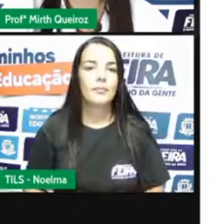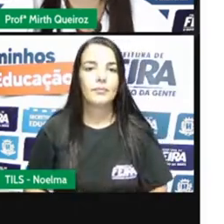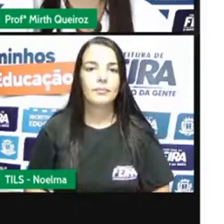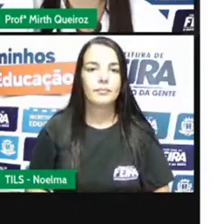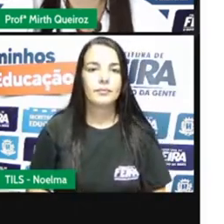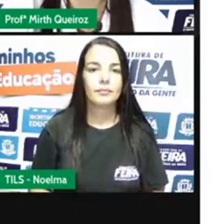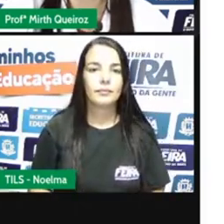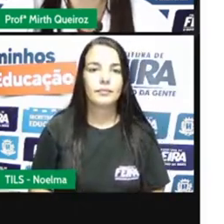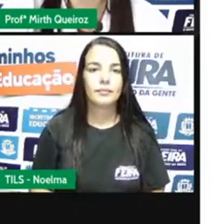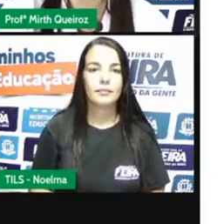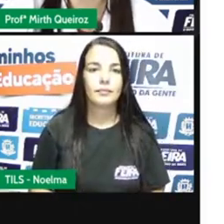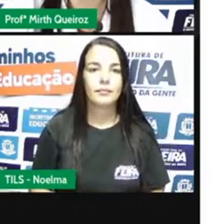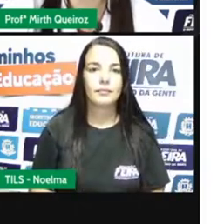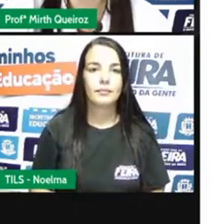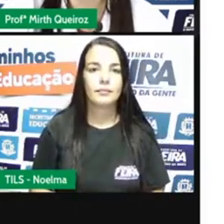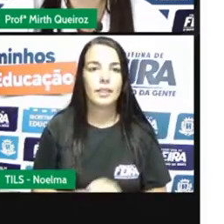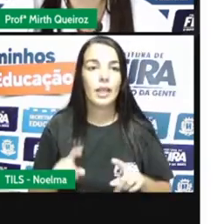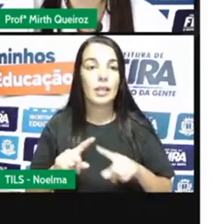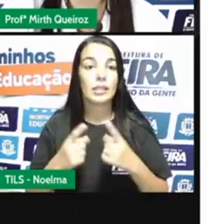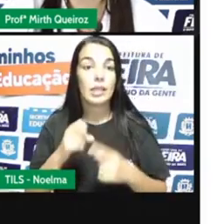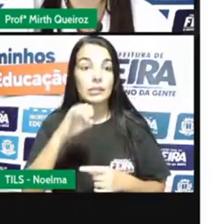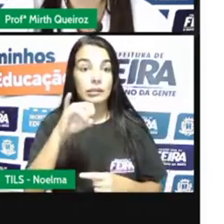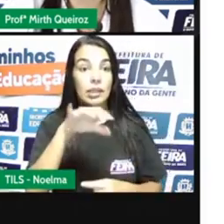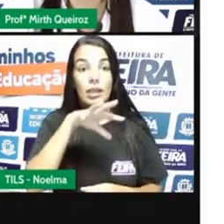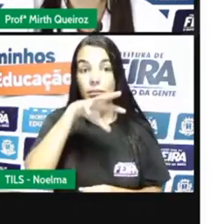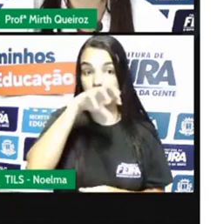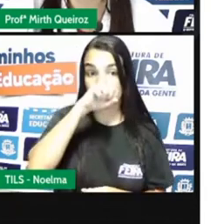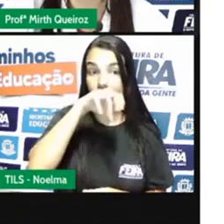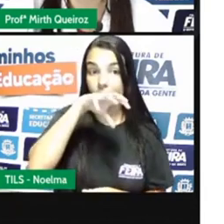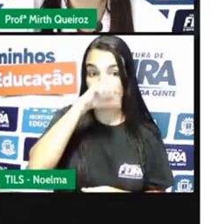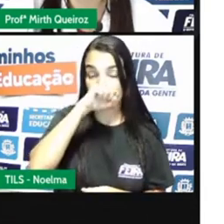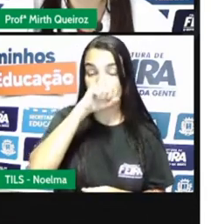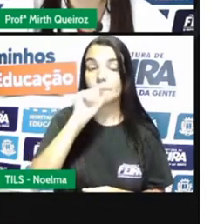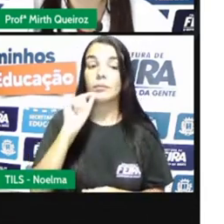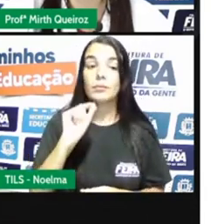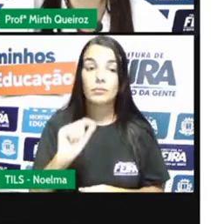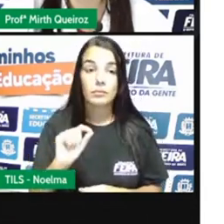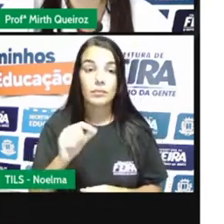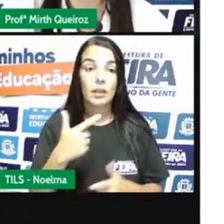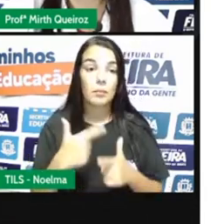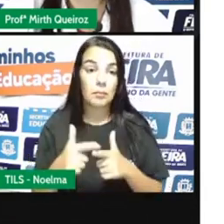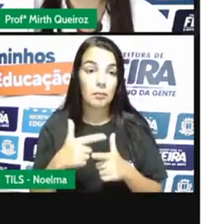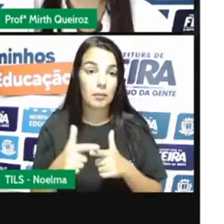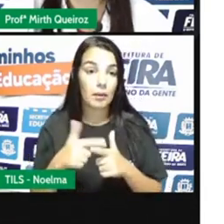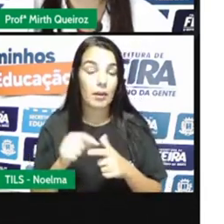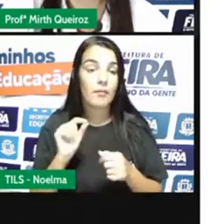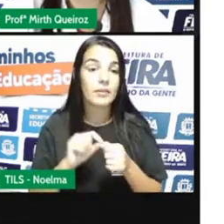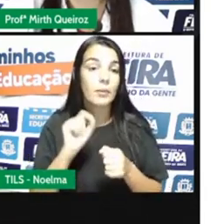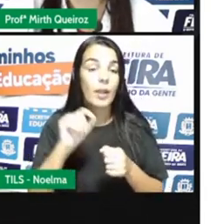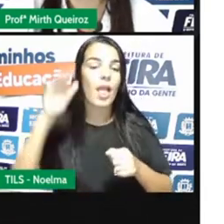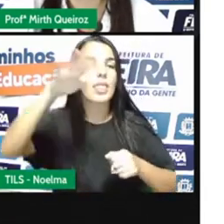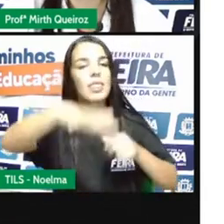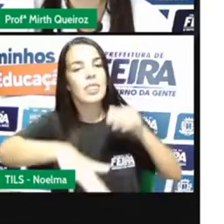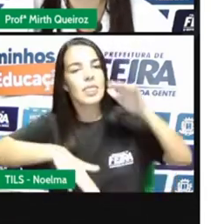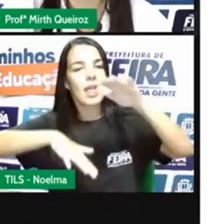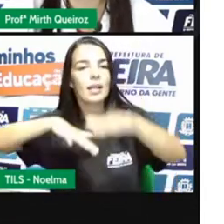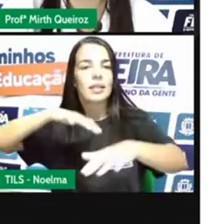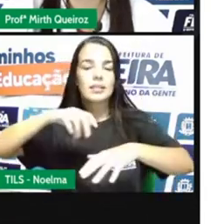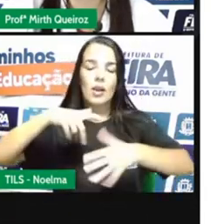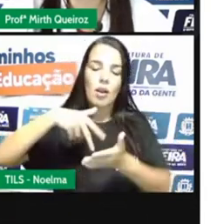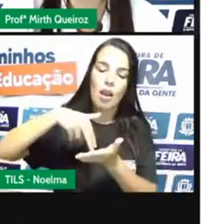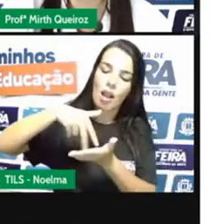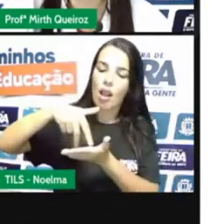atividade física. Para crianças com problemas respiratórios, as atividades mais aconselhadas são natação, caminhada e